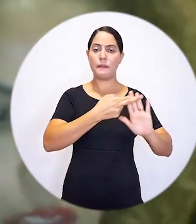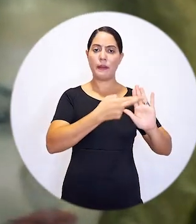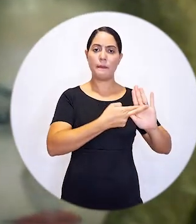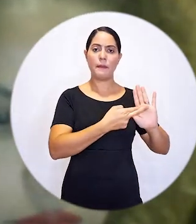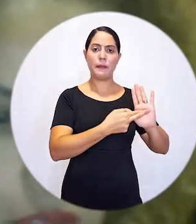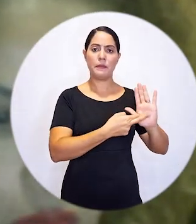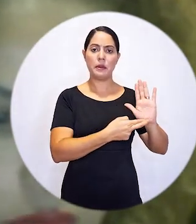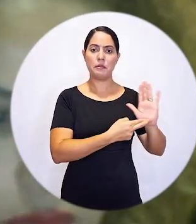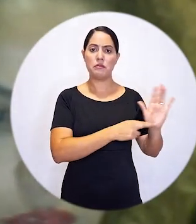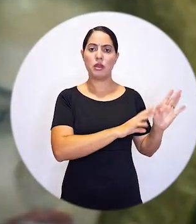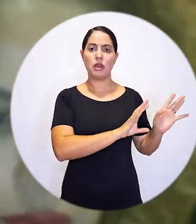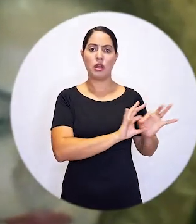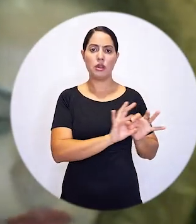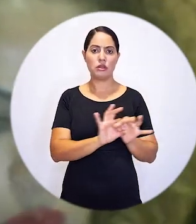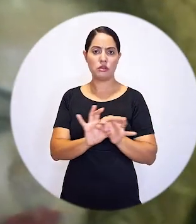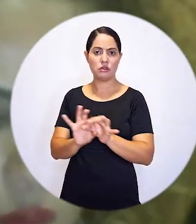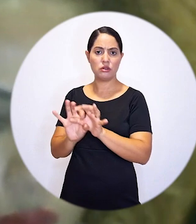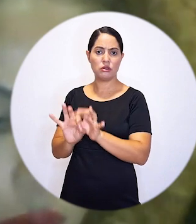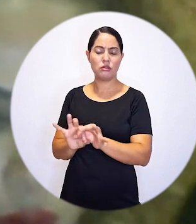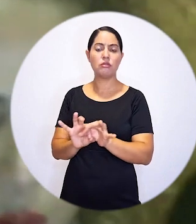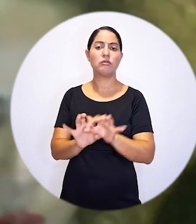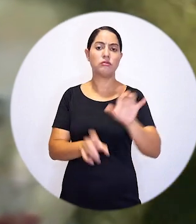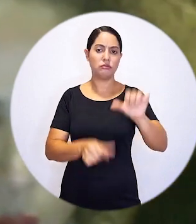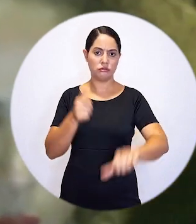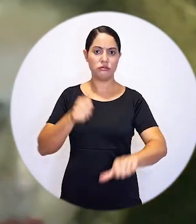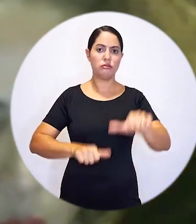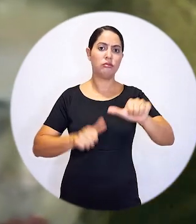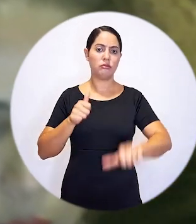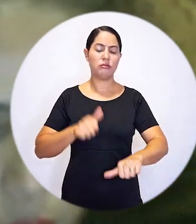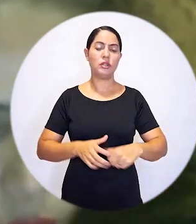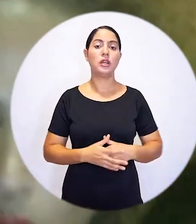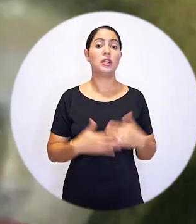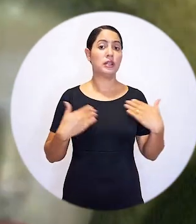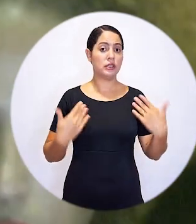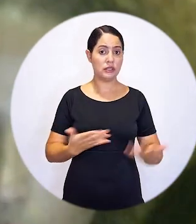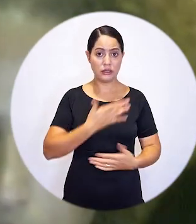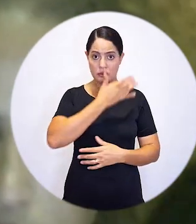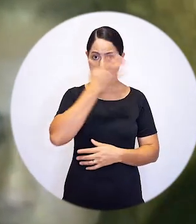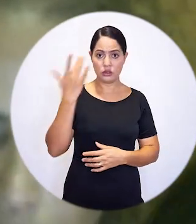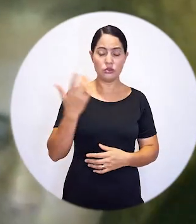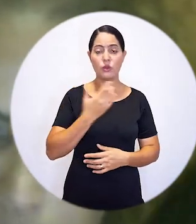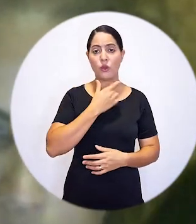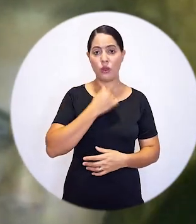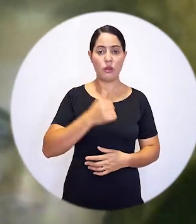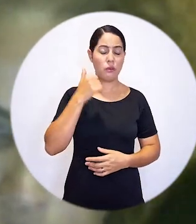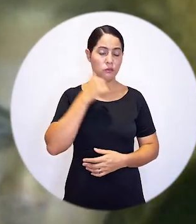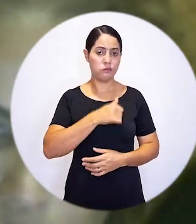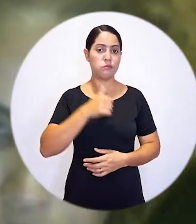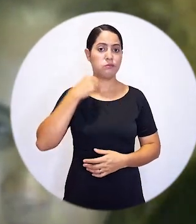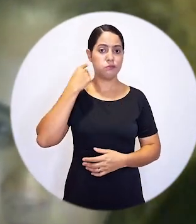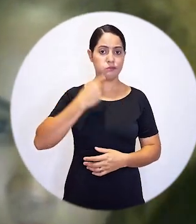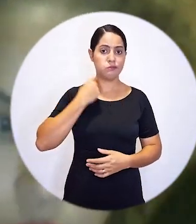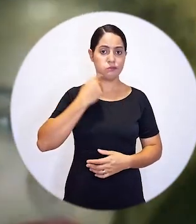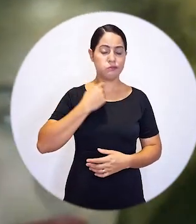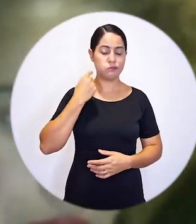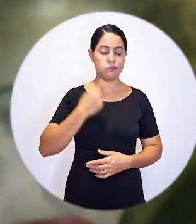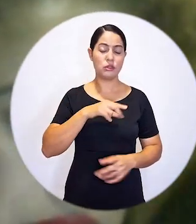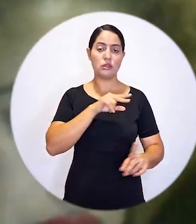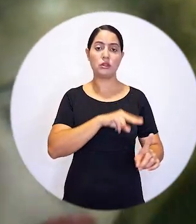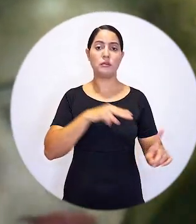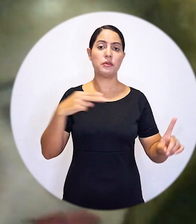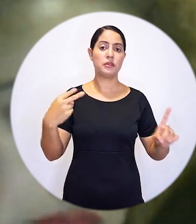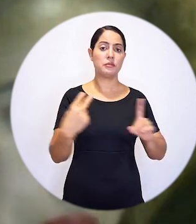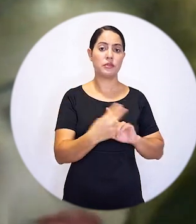norma supra-referida pudesse, ao cabo, produzir seus efeitos. O advogado e a advogada deve atuar